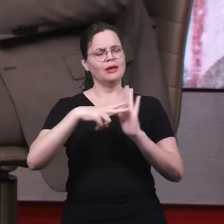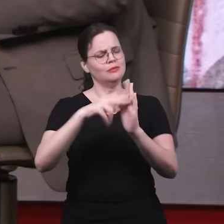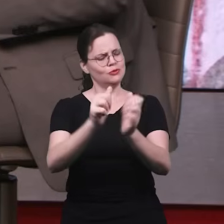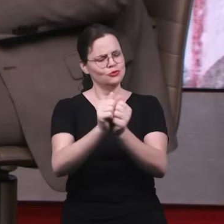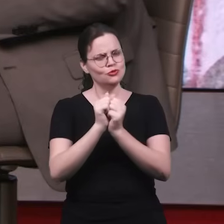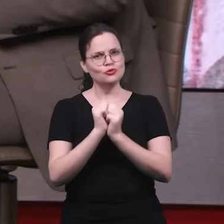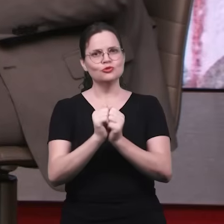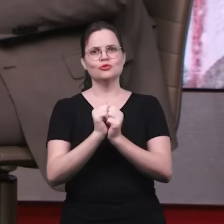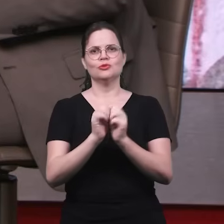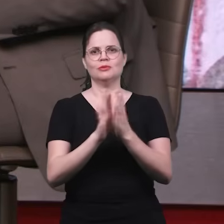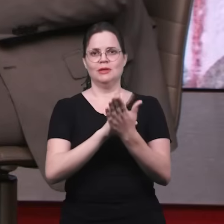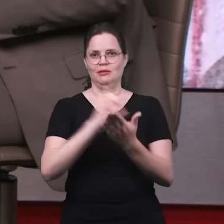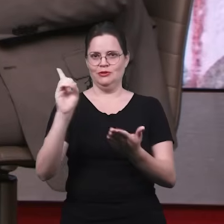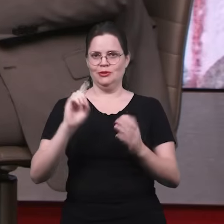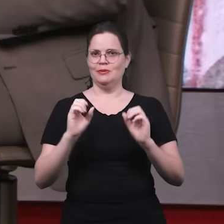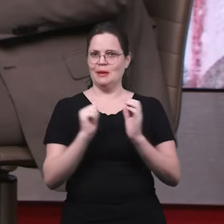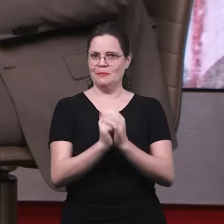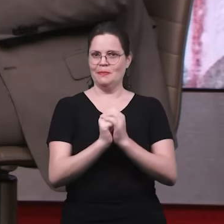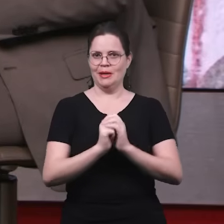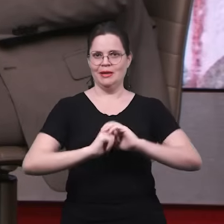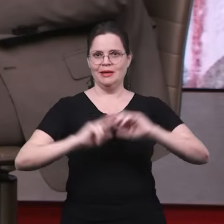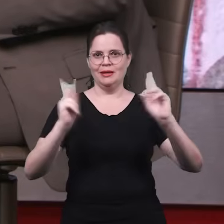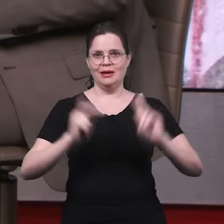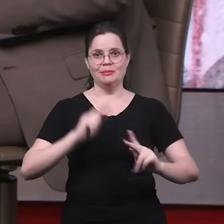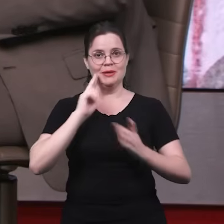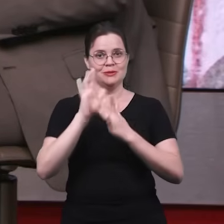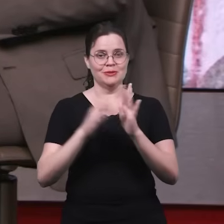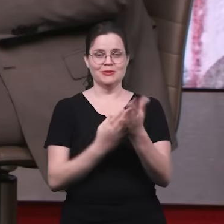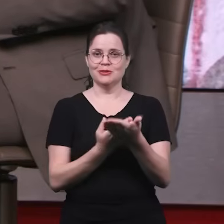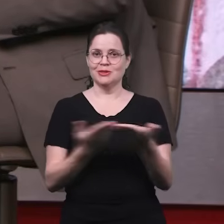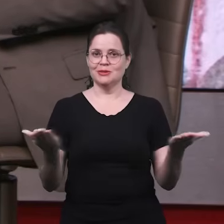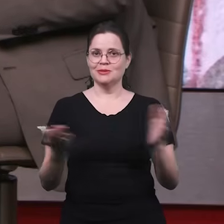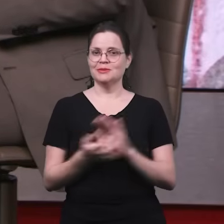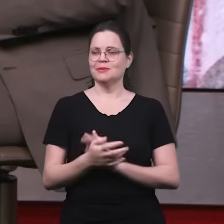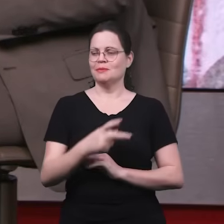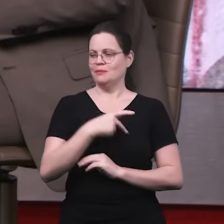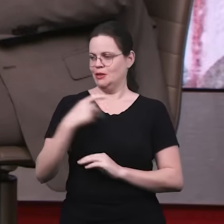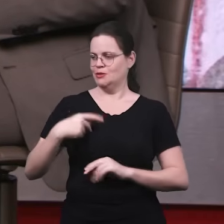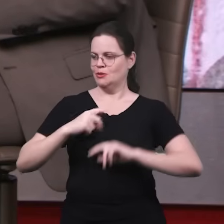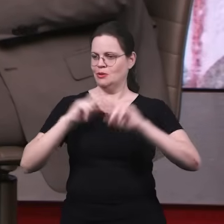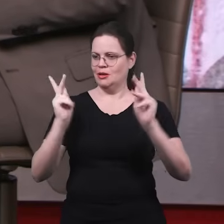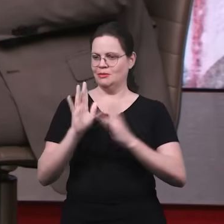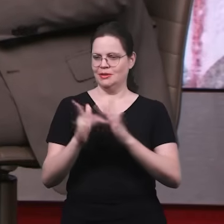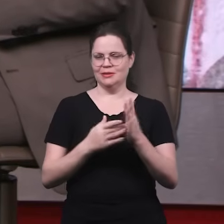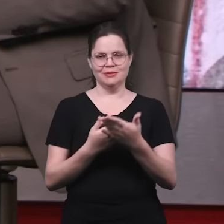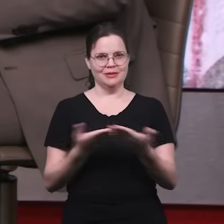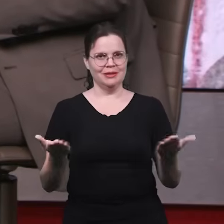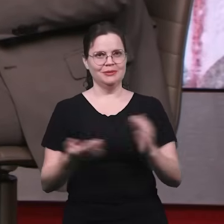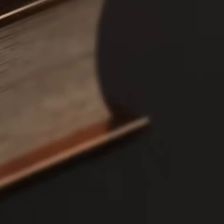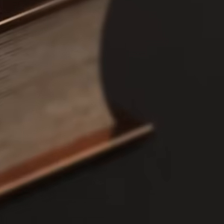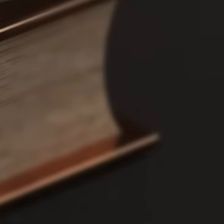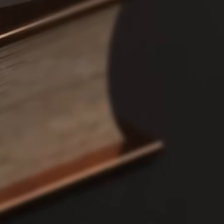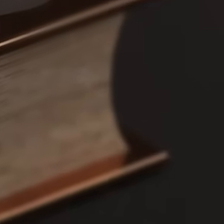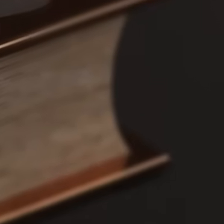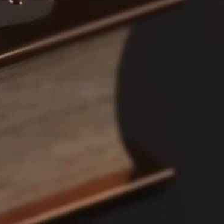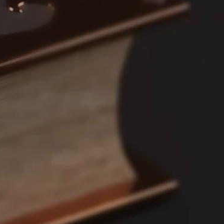juntos aqui a palavra do Senhor. Amém? A paz do Senhor Jesus a todos. A paz do Senhor, pastor Fábio. Pai do Senhor.